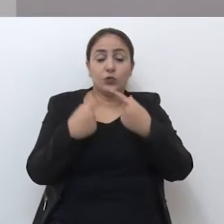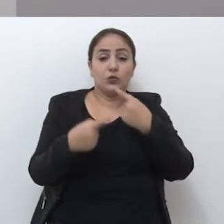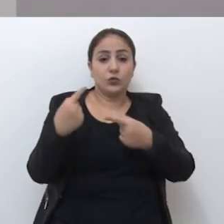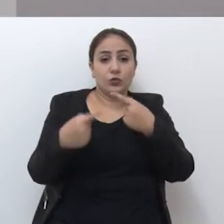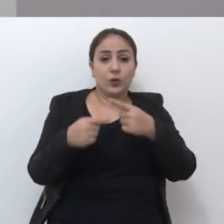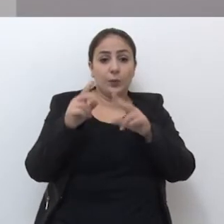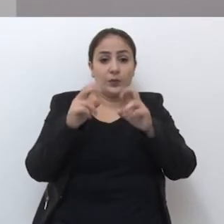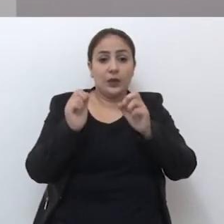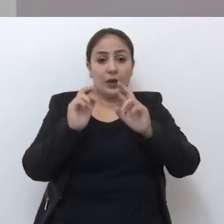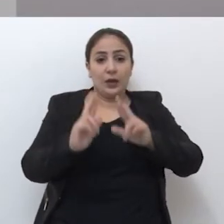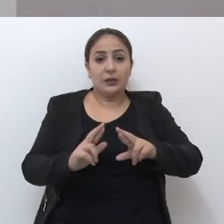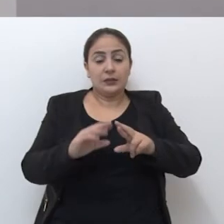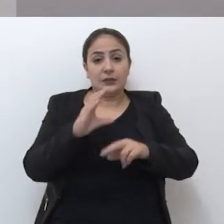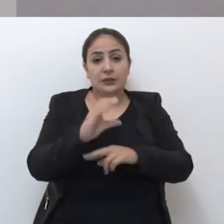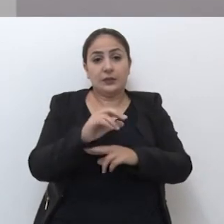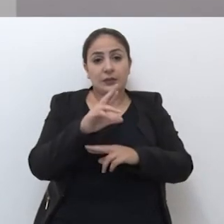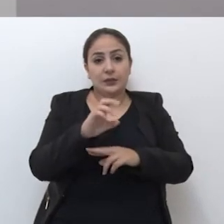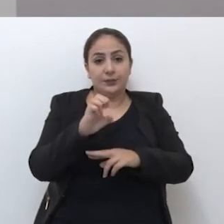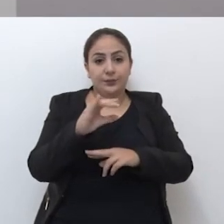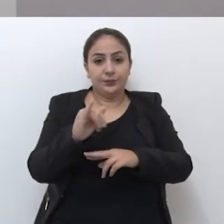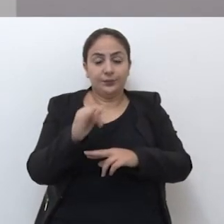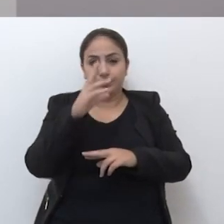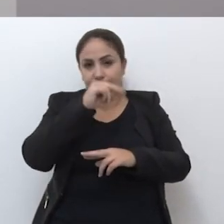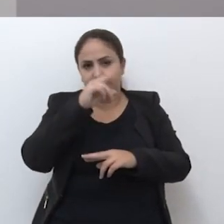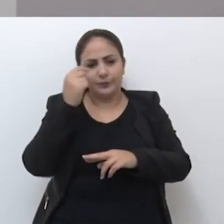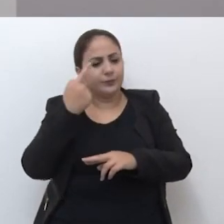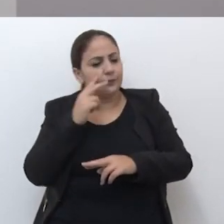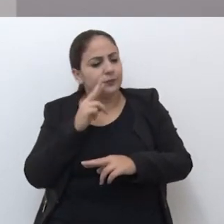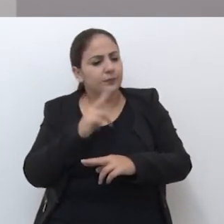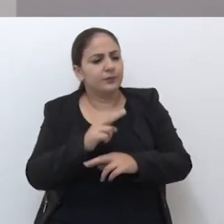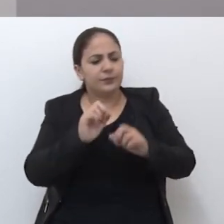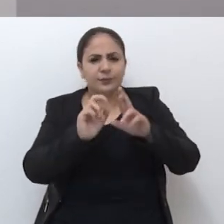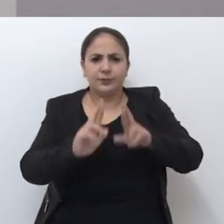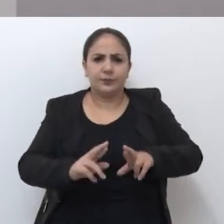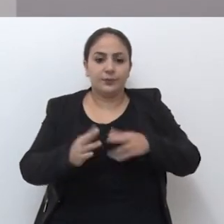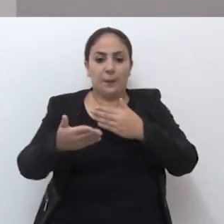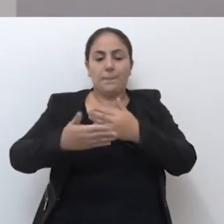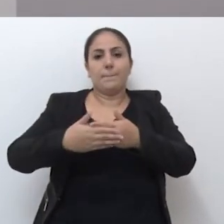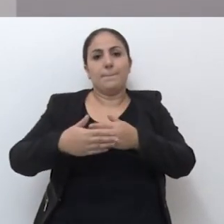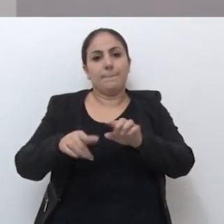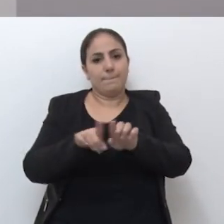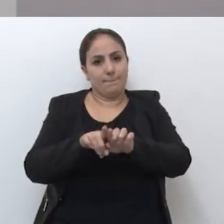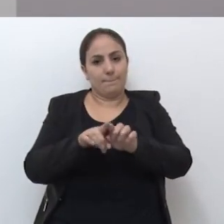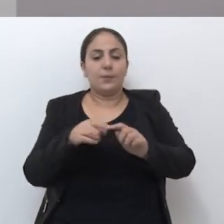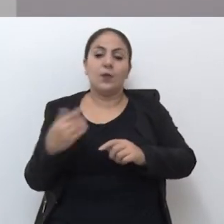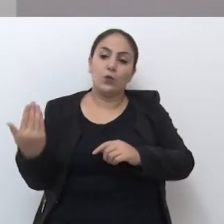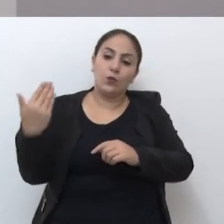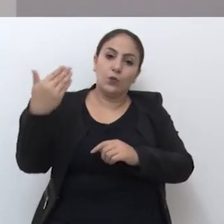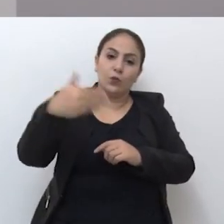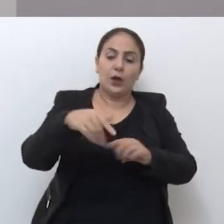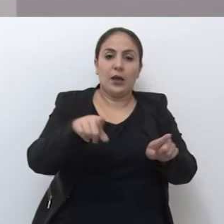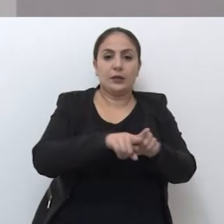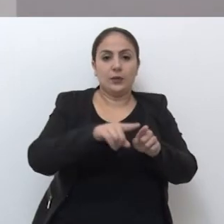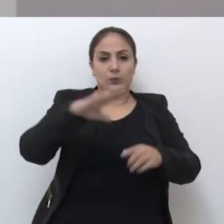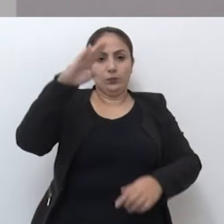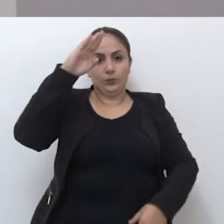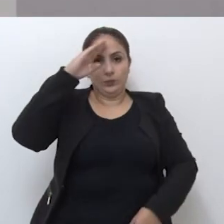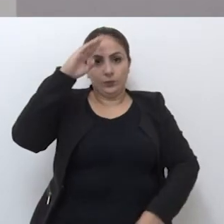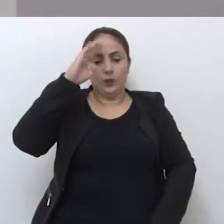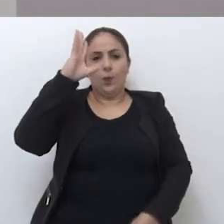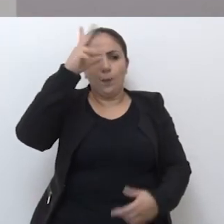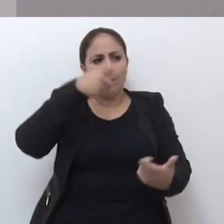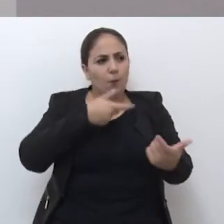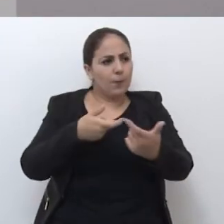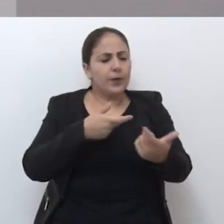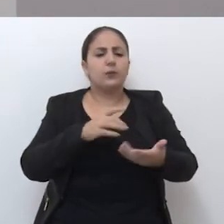a questão da área do Creci, a devolução da área do Creci para o município, eu olhei e vi que aquela área também estava fechada. Fui até o capitão Wicht do Corpo